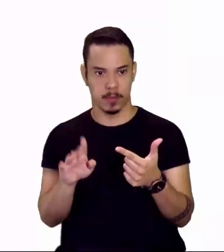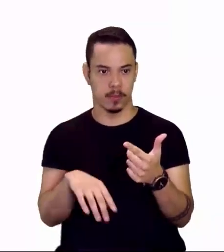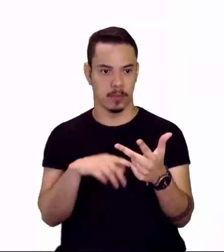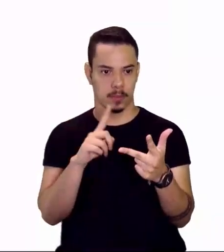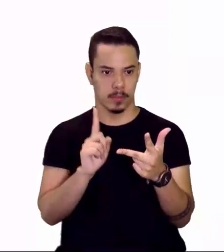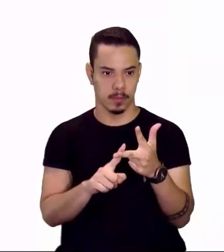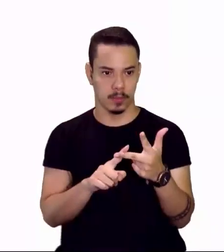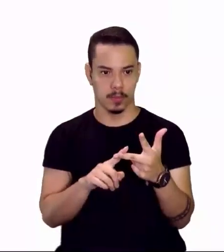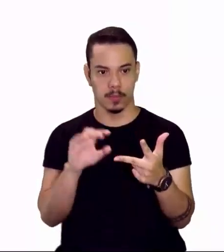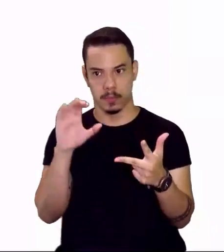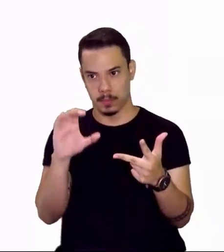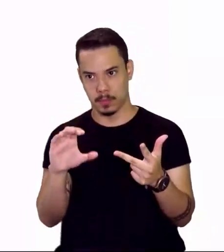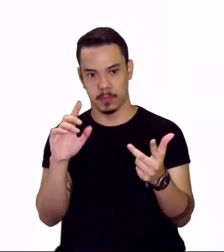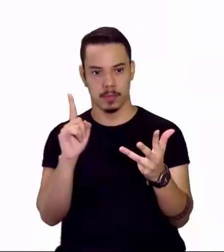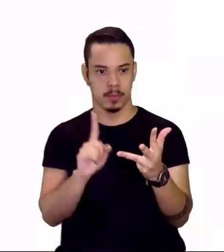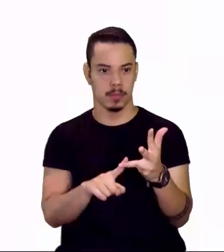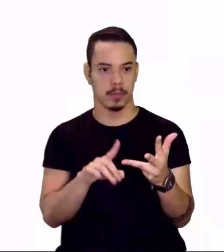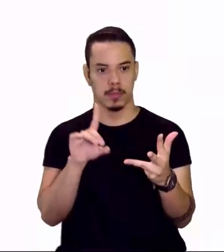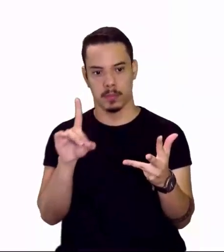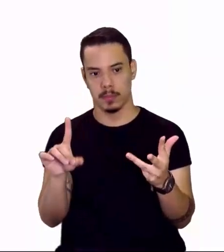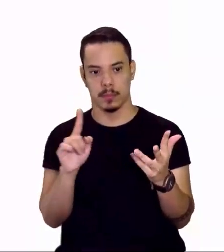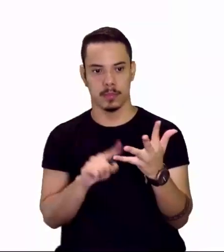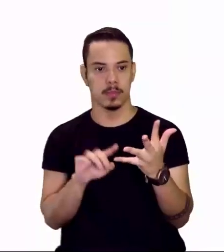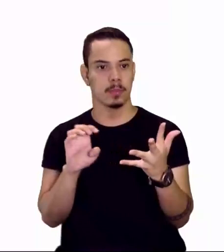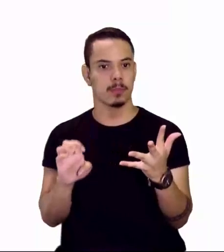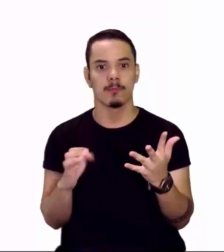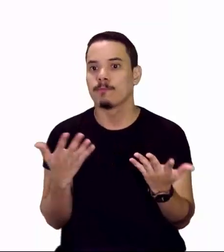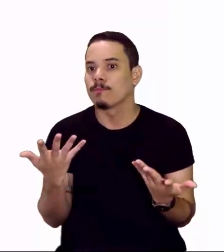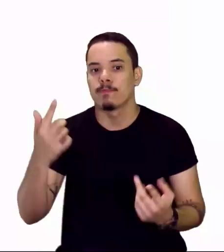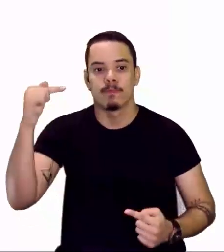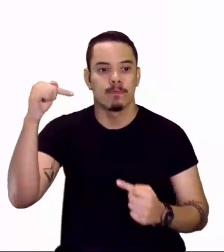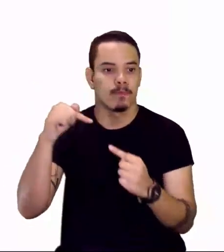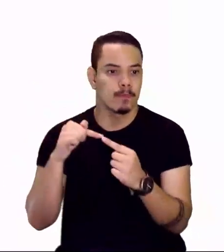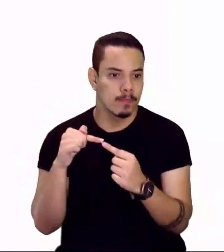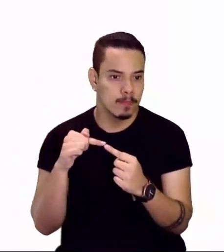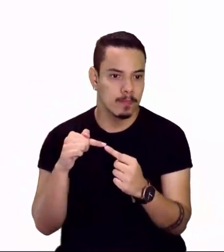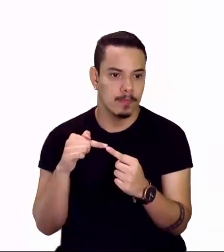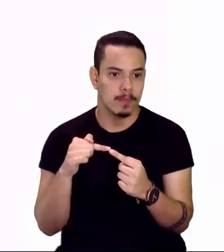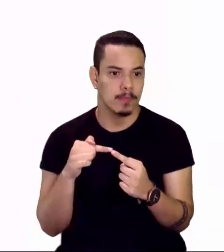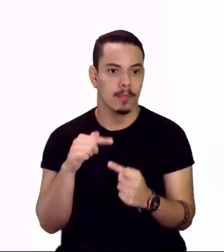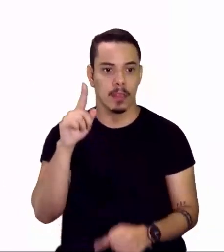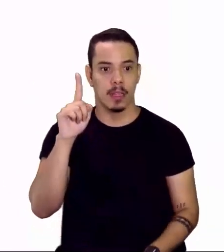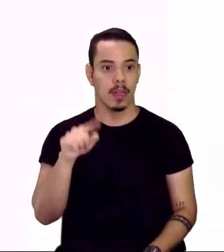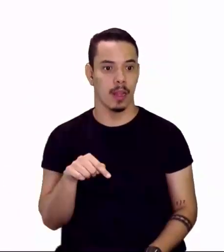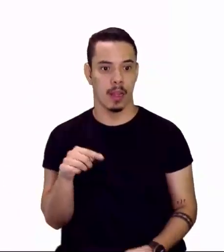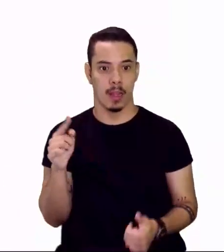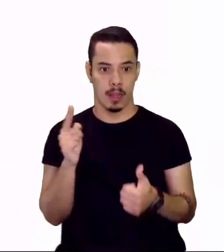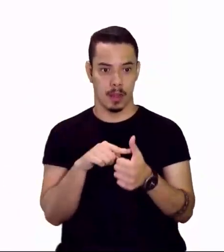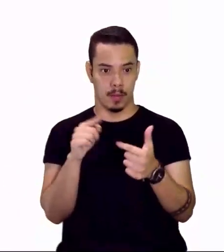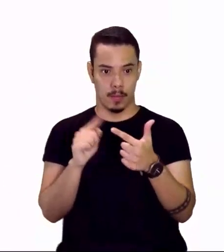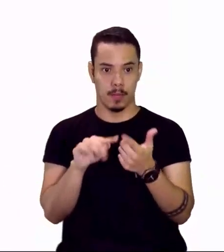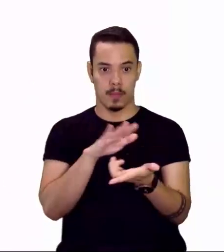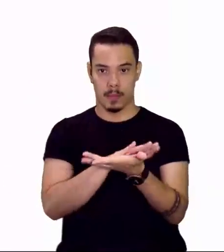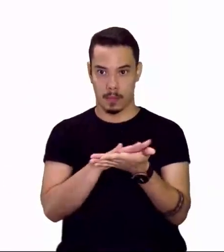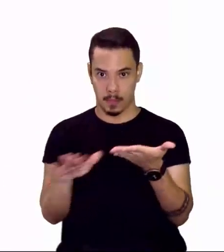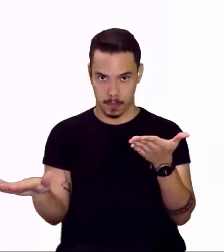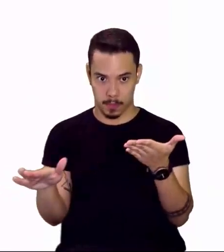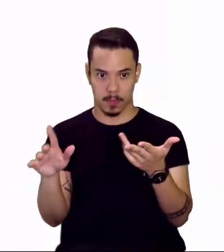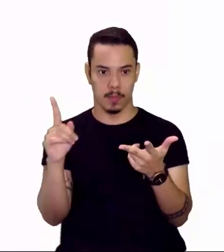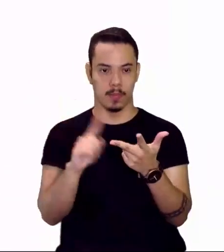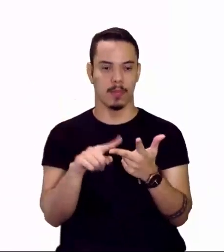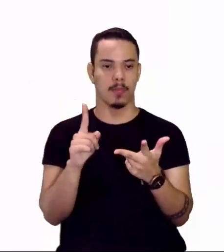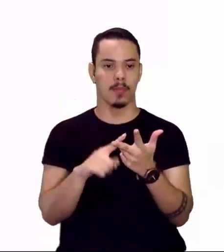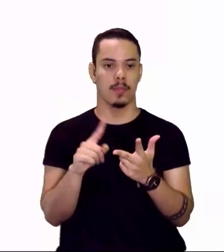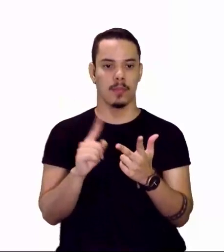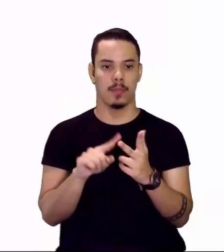é trigonal, CCl4 é tetraédrica? Ou na letra B, a molécula da água é linear,